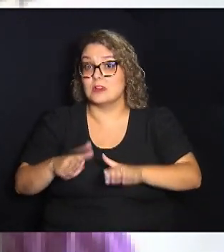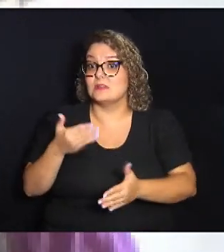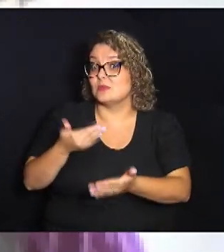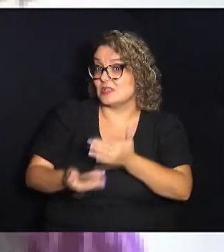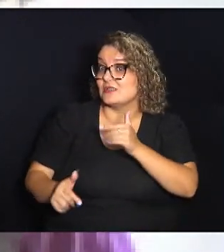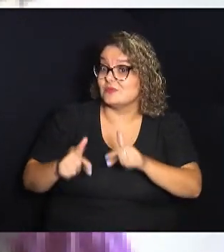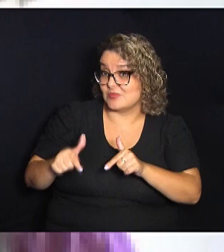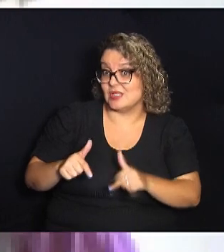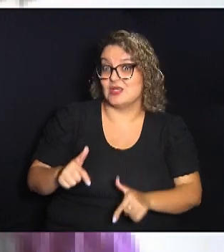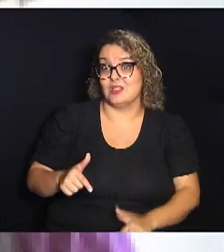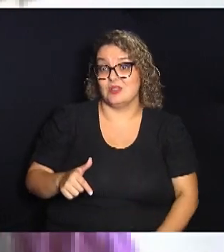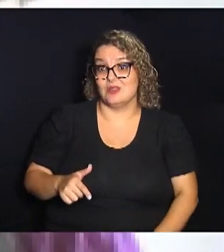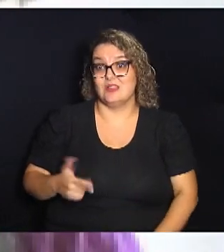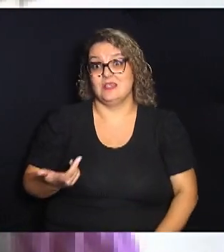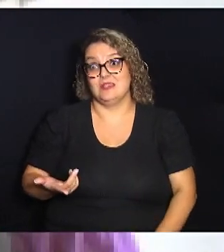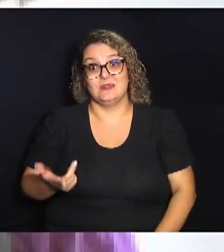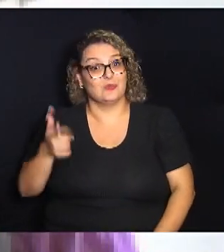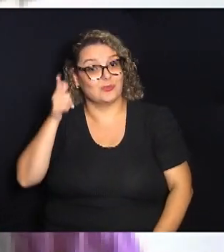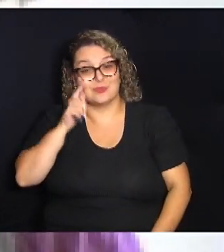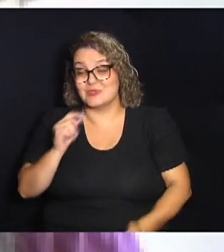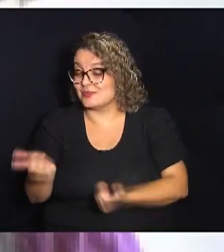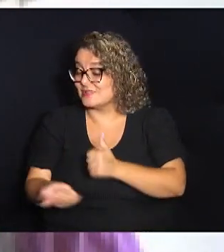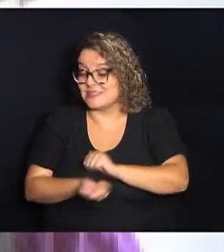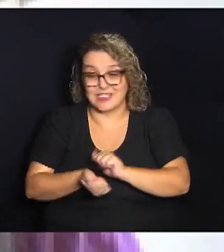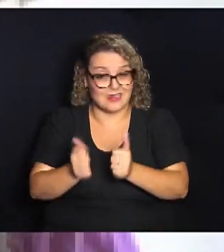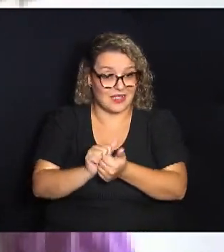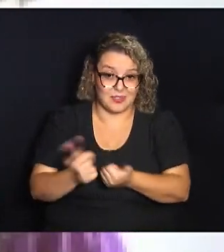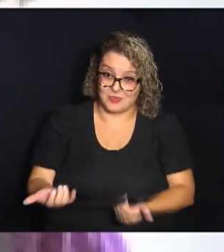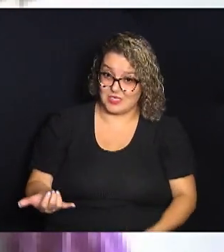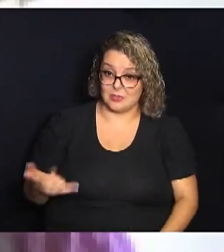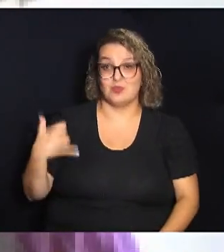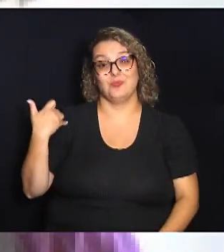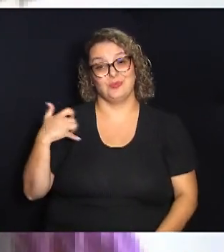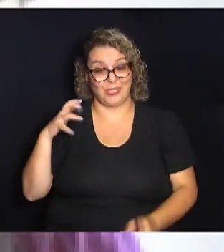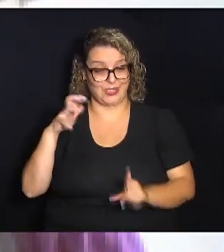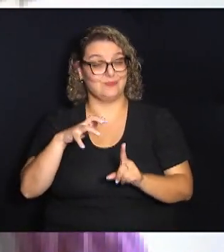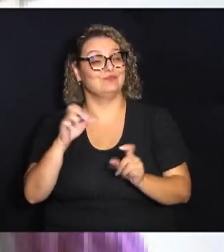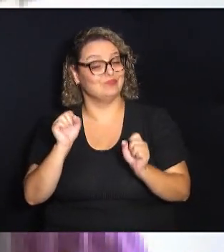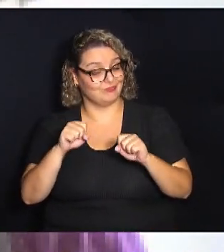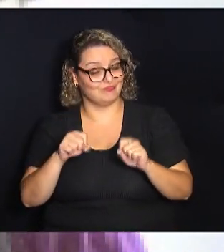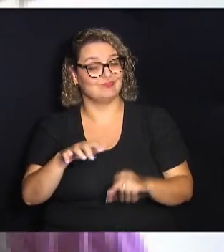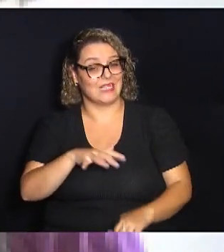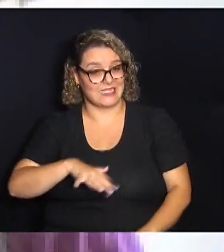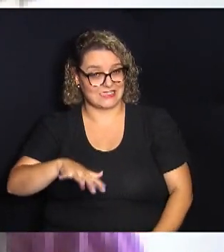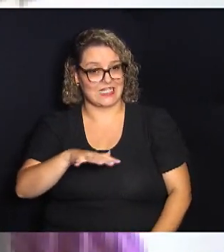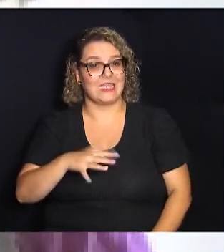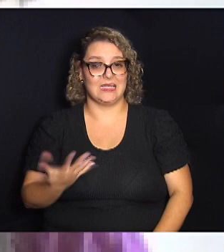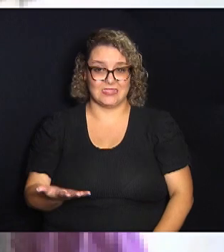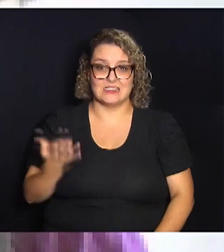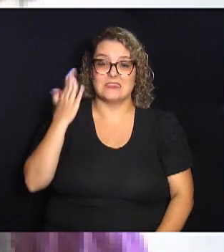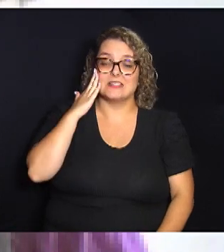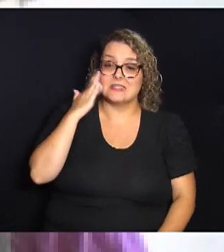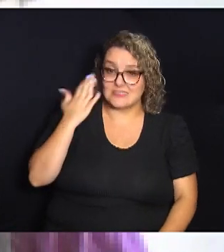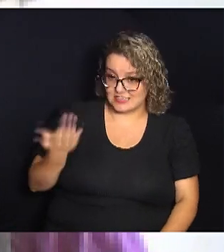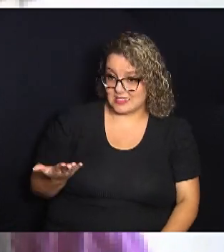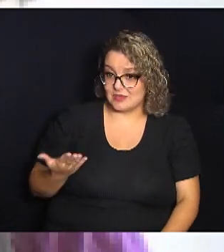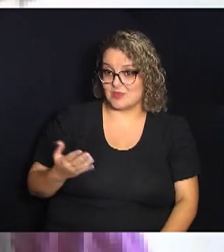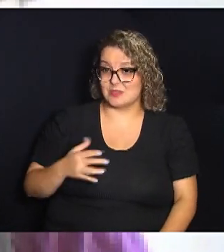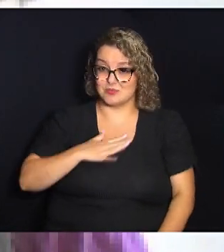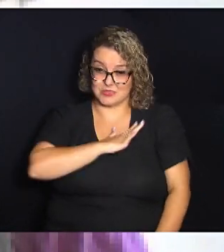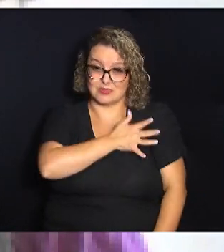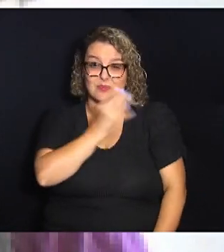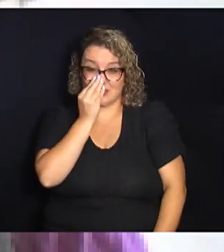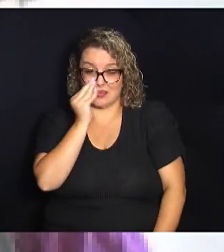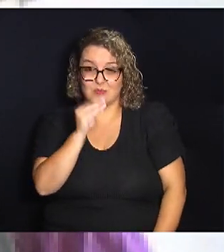não conseguindo mais se recolocar no mercado de trabalho, porque a idade afeta, sim, existe aí, a gente sabe que existe um preconceito muito